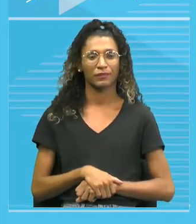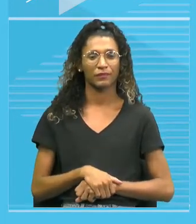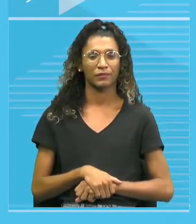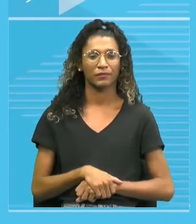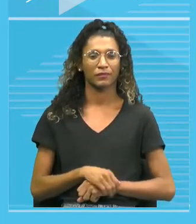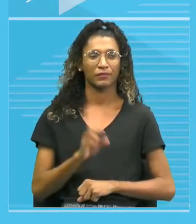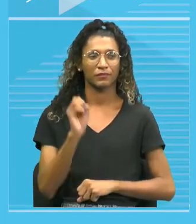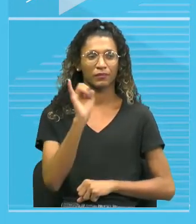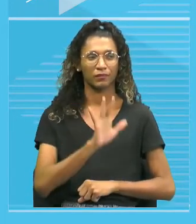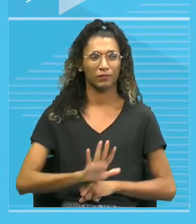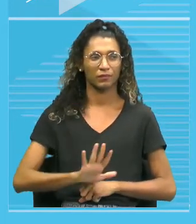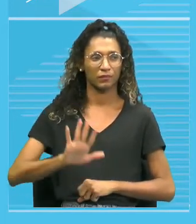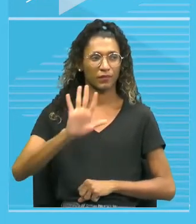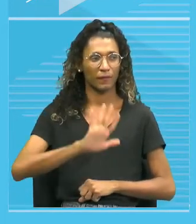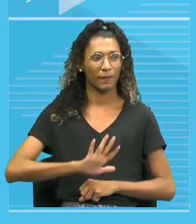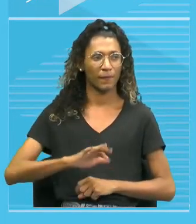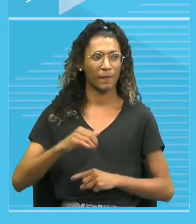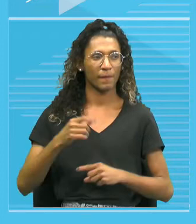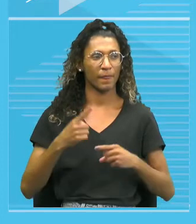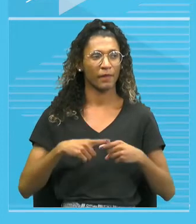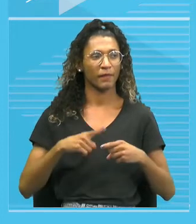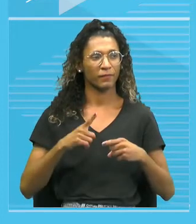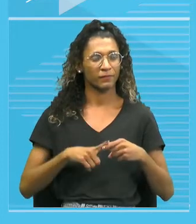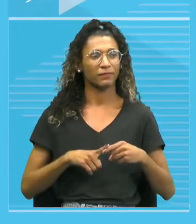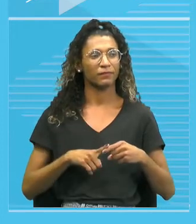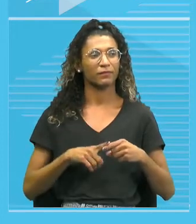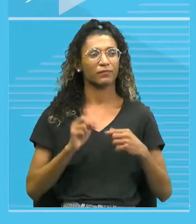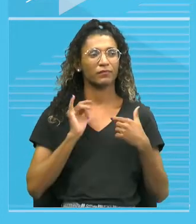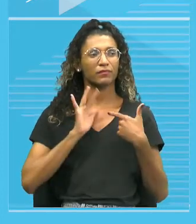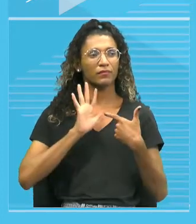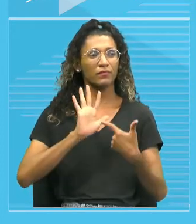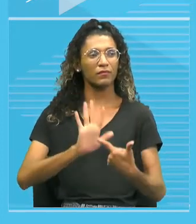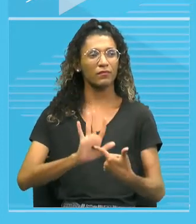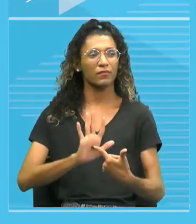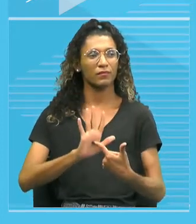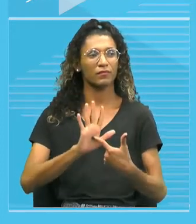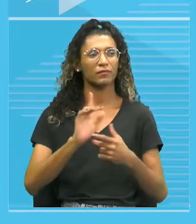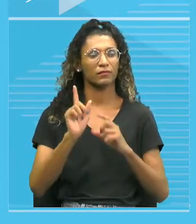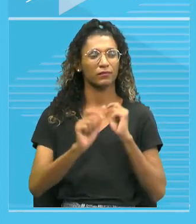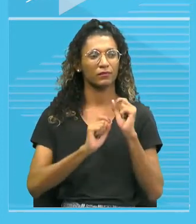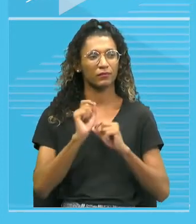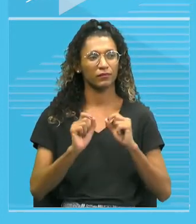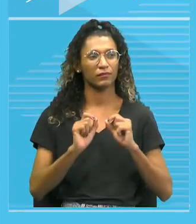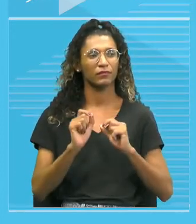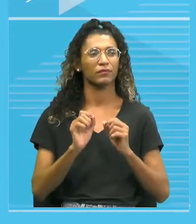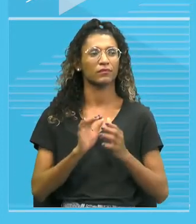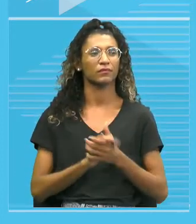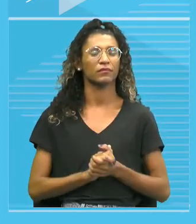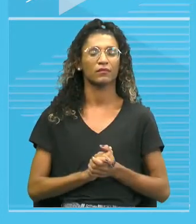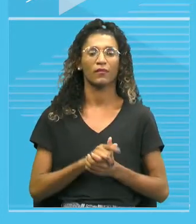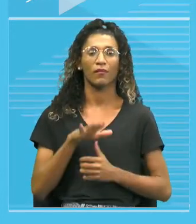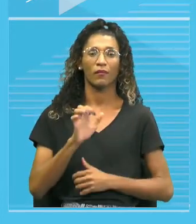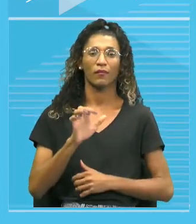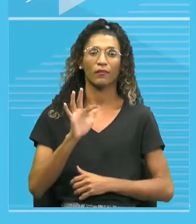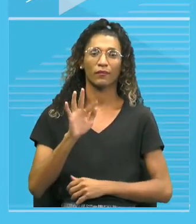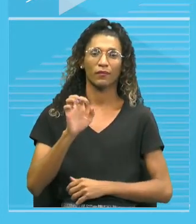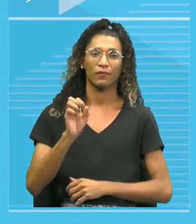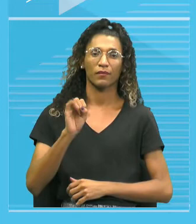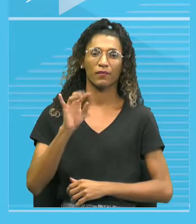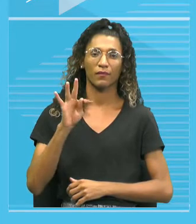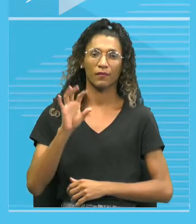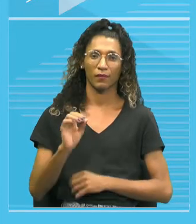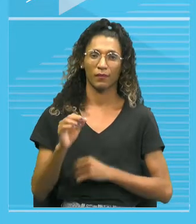Essa imagem ela é legal, gente, porque ela trata aí, de maneira bem direta, o efeito da radiação nuclear no corpo